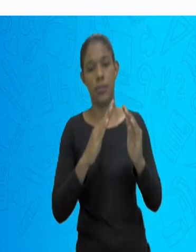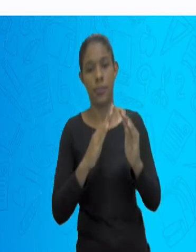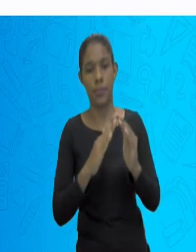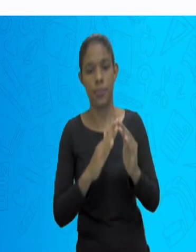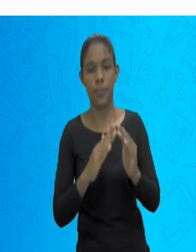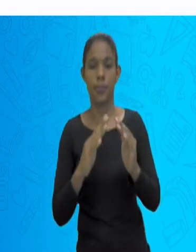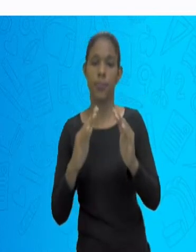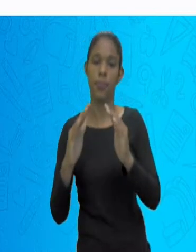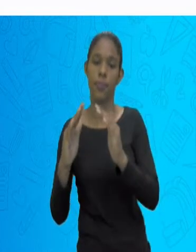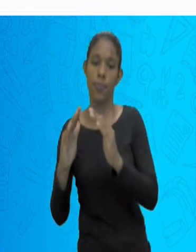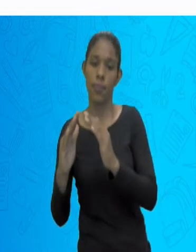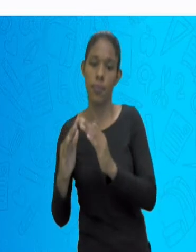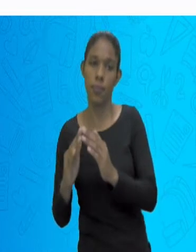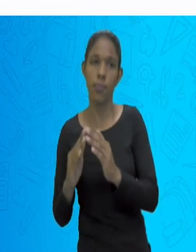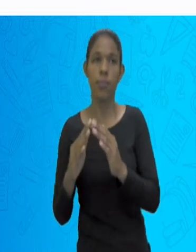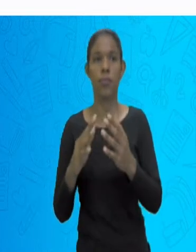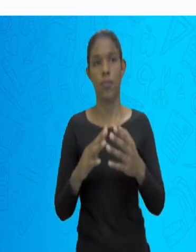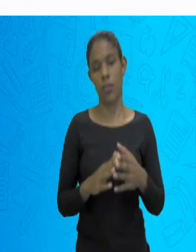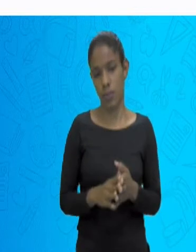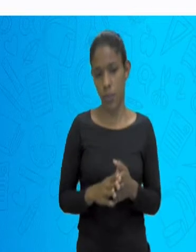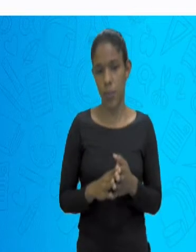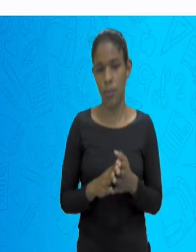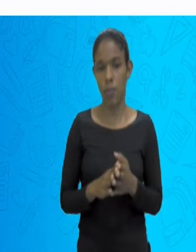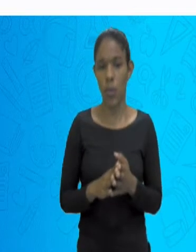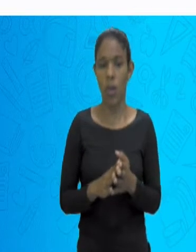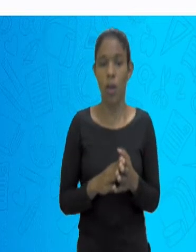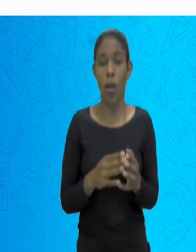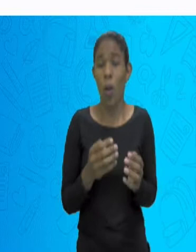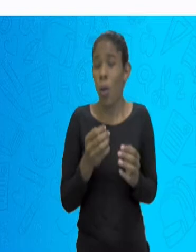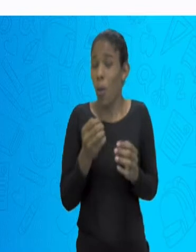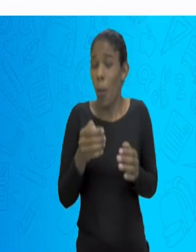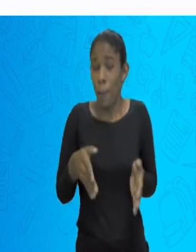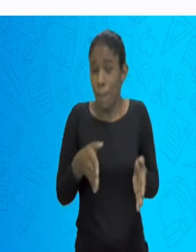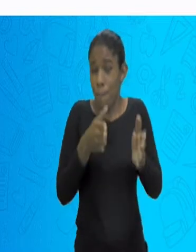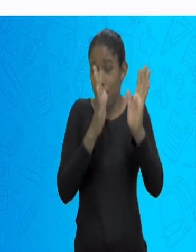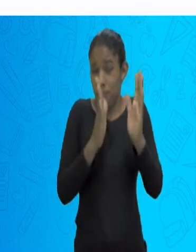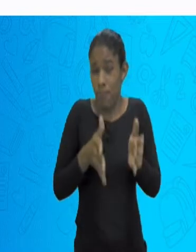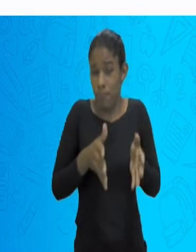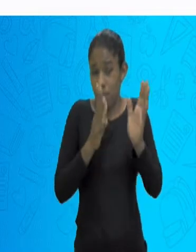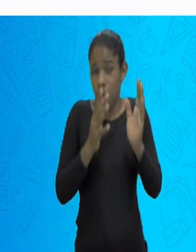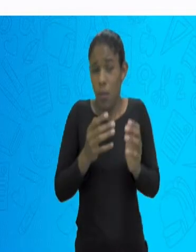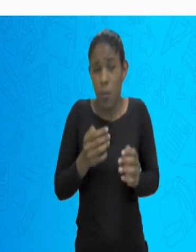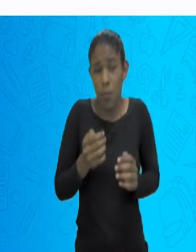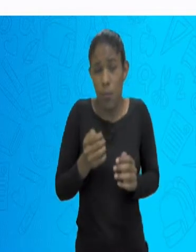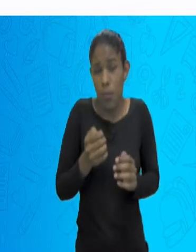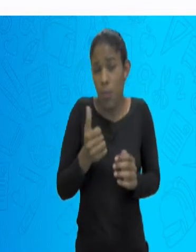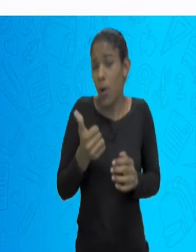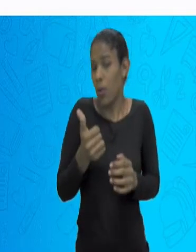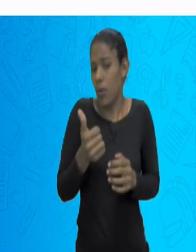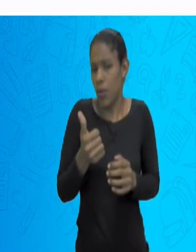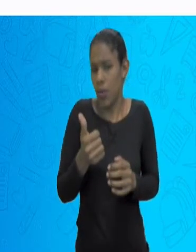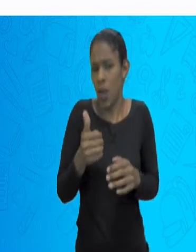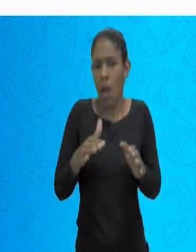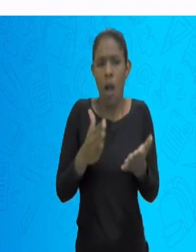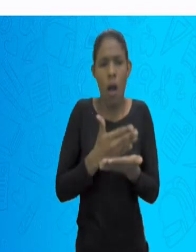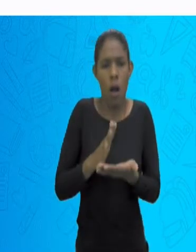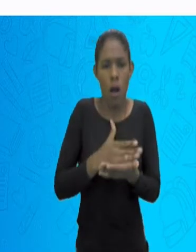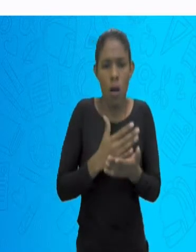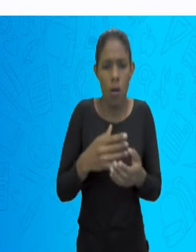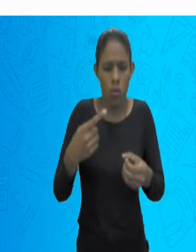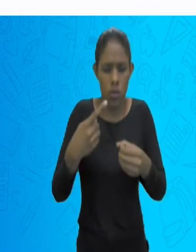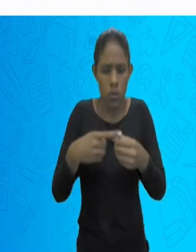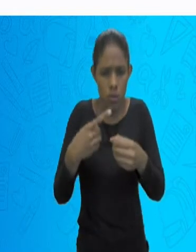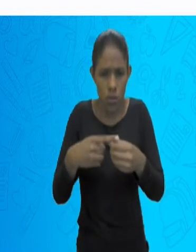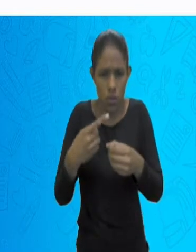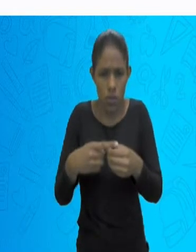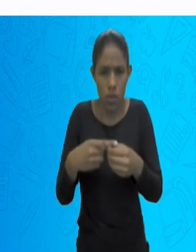A gente tem poucos, olha só, poucos prédios. Às vezes, existem cidades pequenas que nem têm prédios. A gente